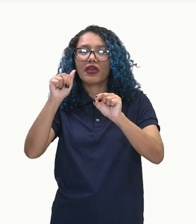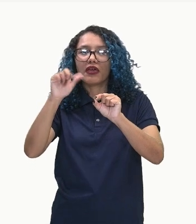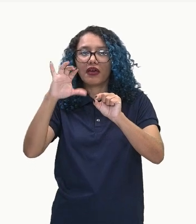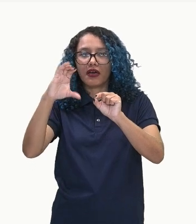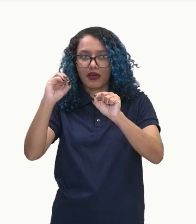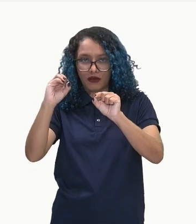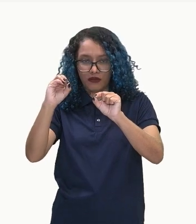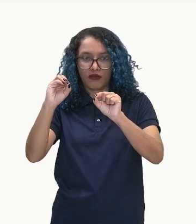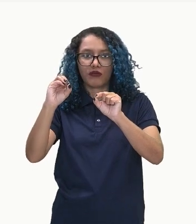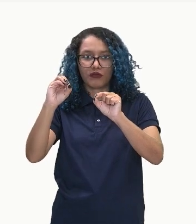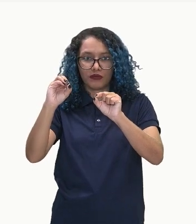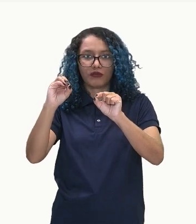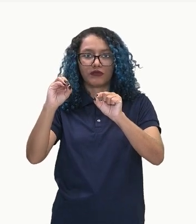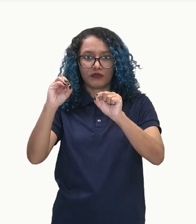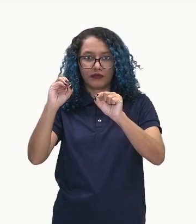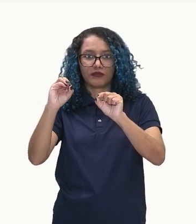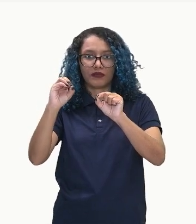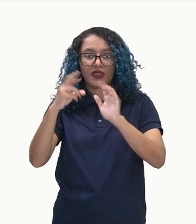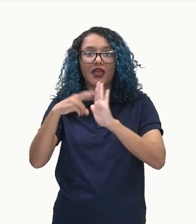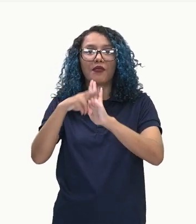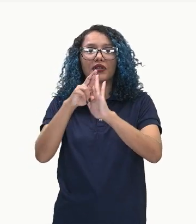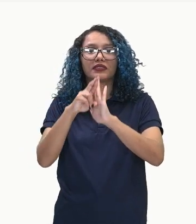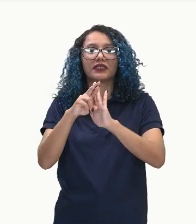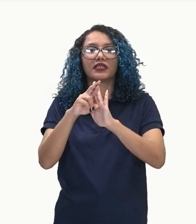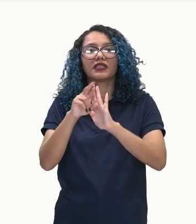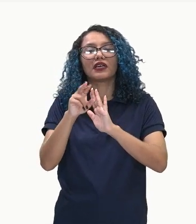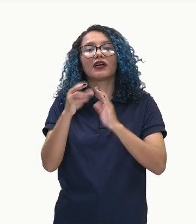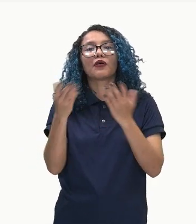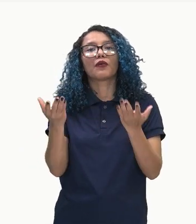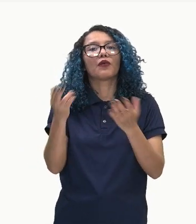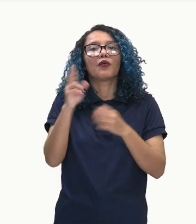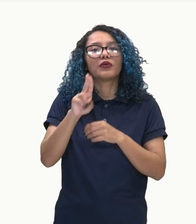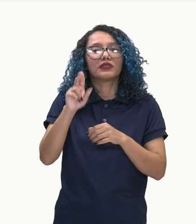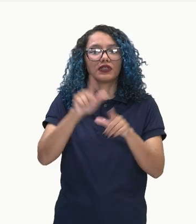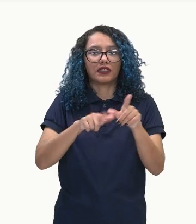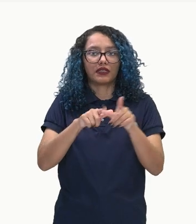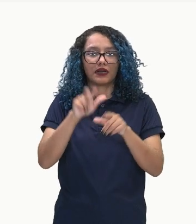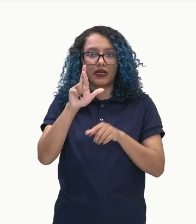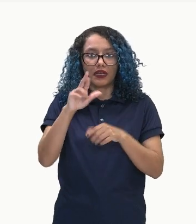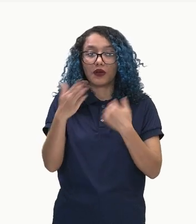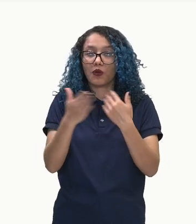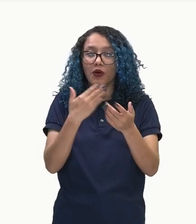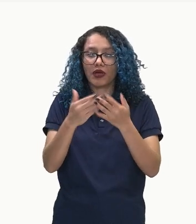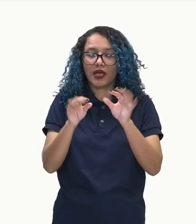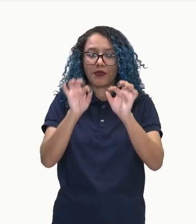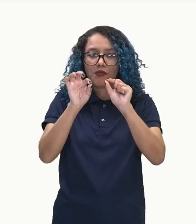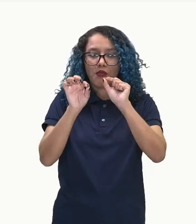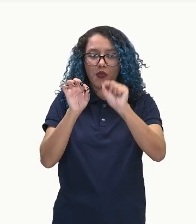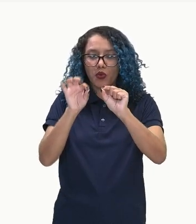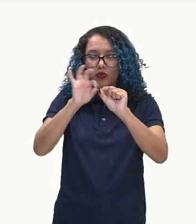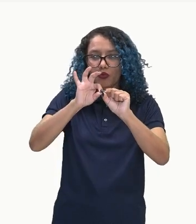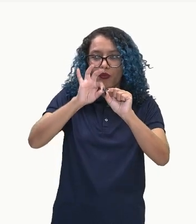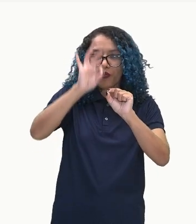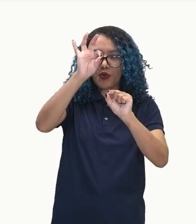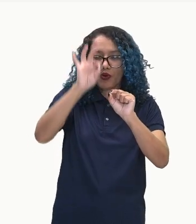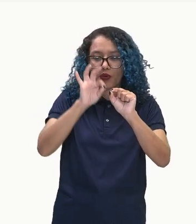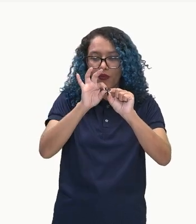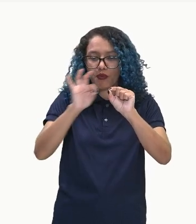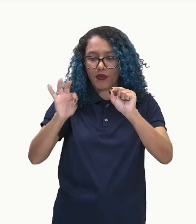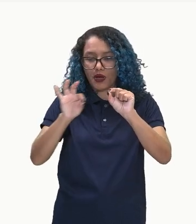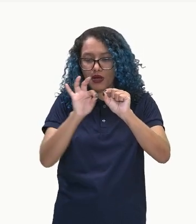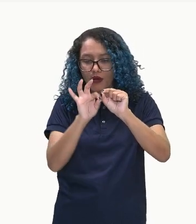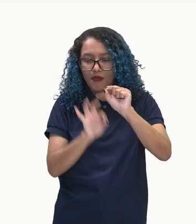E normalmente nós representamos ele pela letra R. Qualquer distância do centro até uma extremidade da circunferência, nós chamamos de